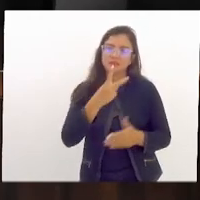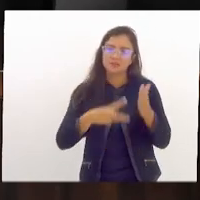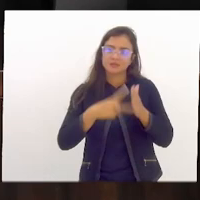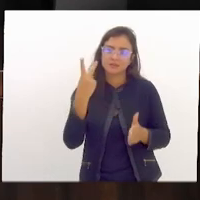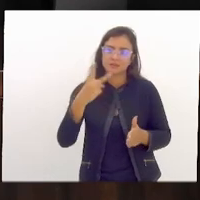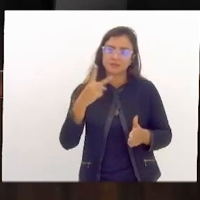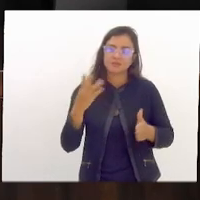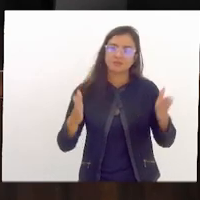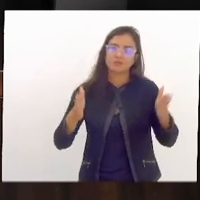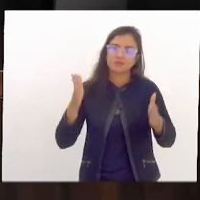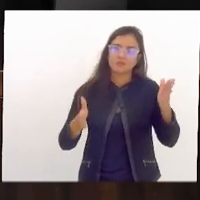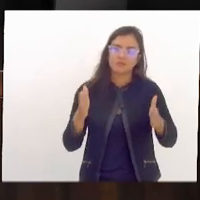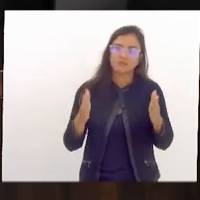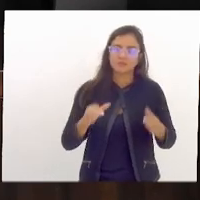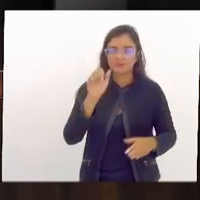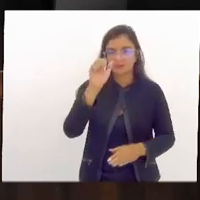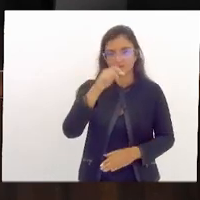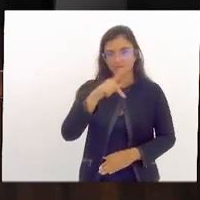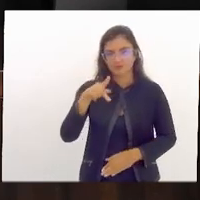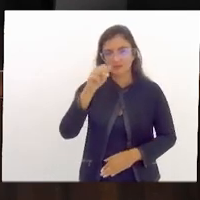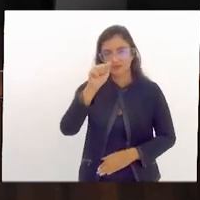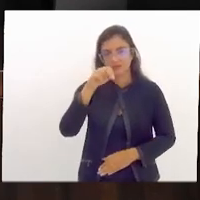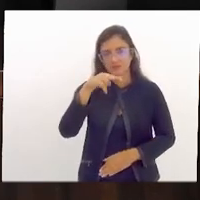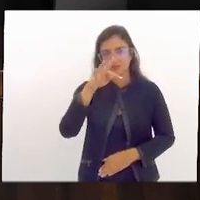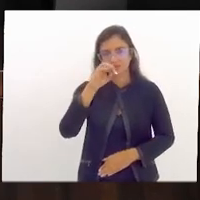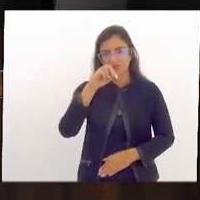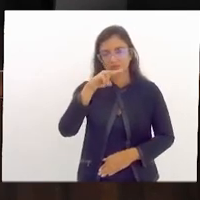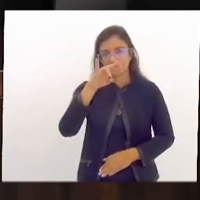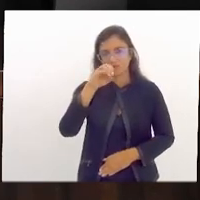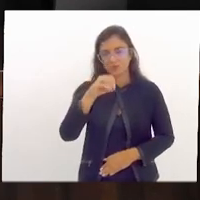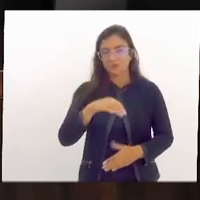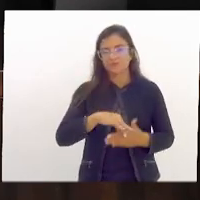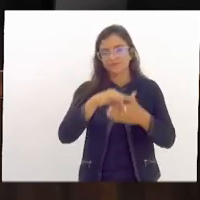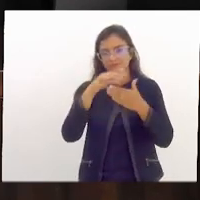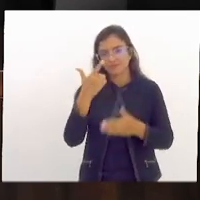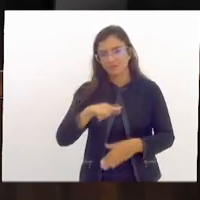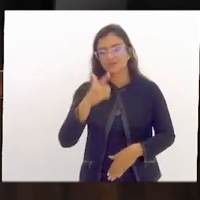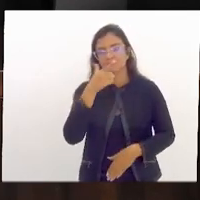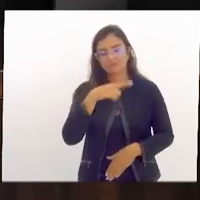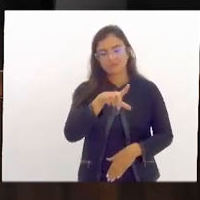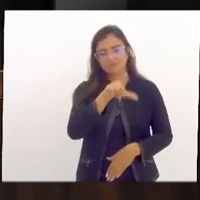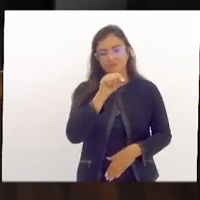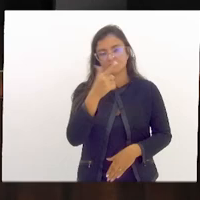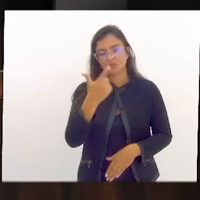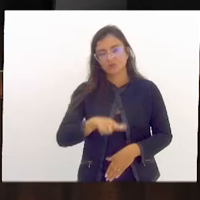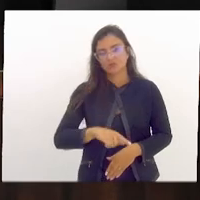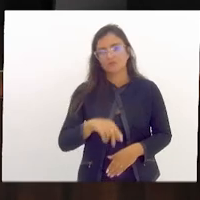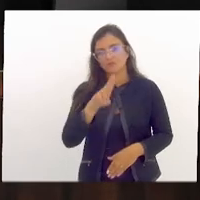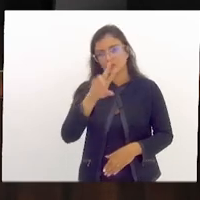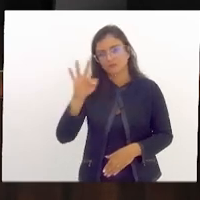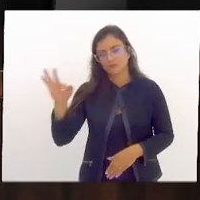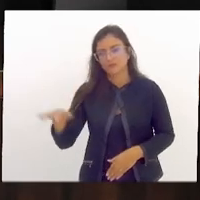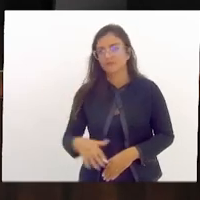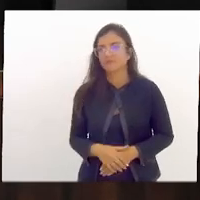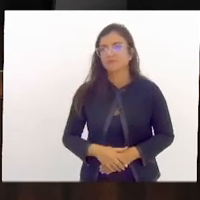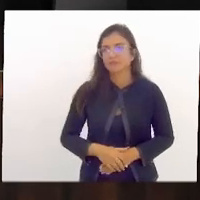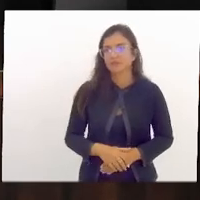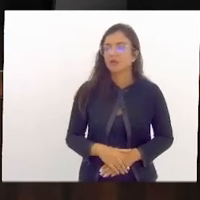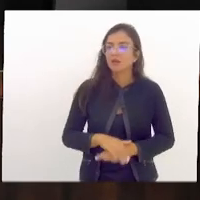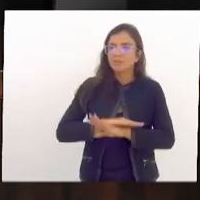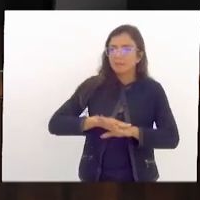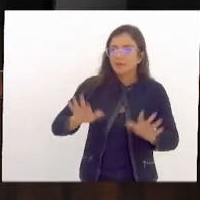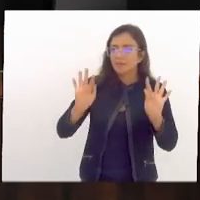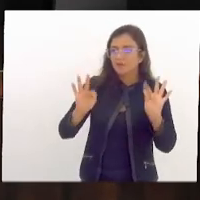professor Antônio Cláudio Nóbrega, meu querido amigo, reitor reconduzido, reeleito e reconduzido da Universidade Federal Fluminense. Bom, nada mais